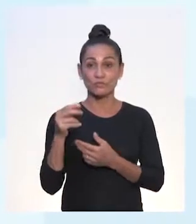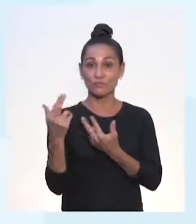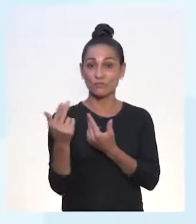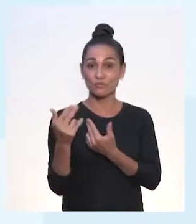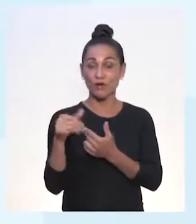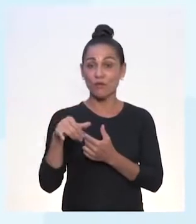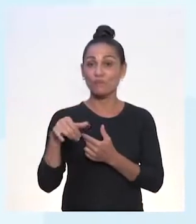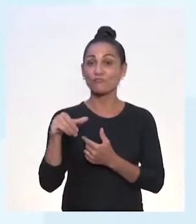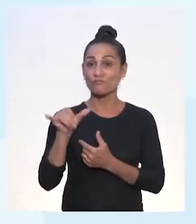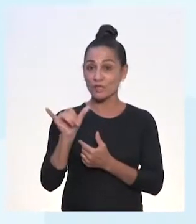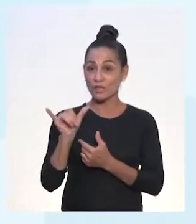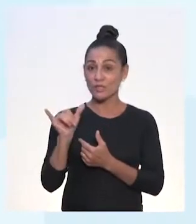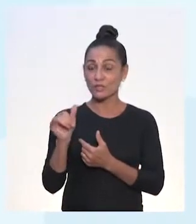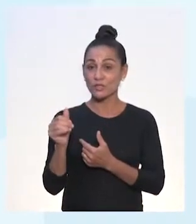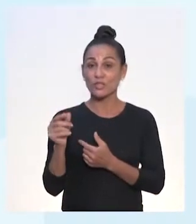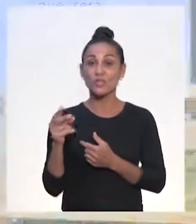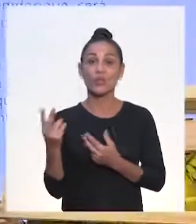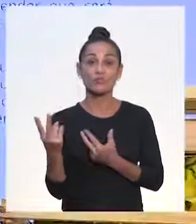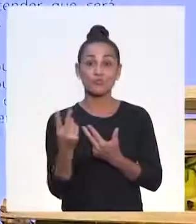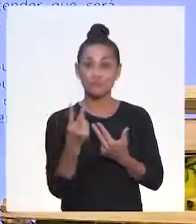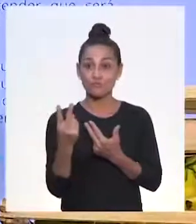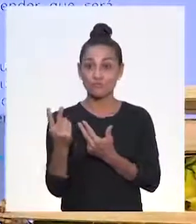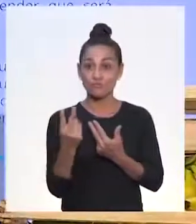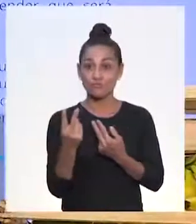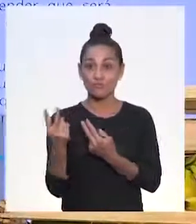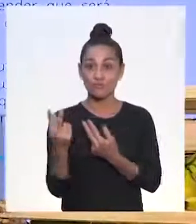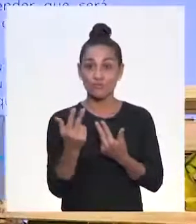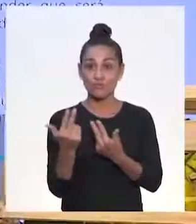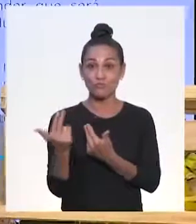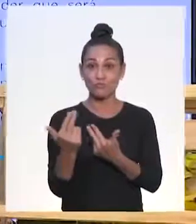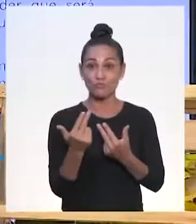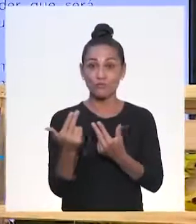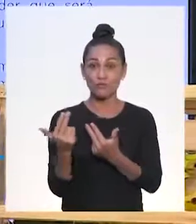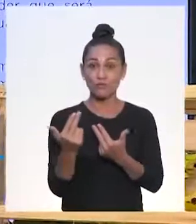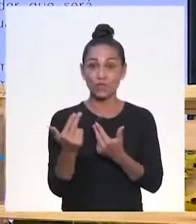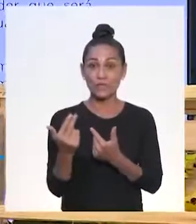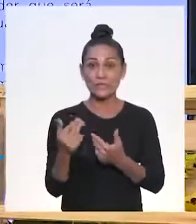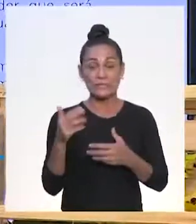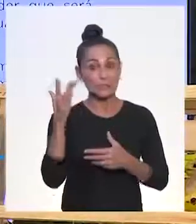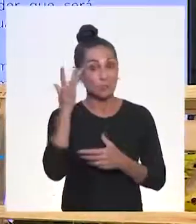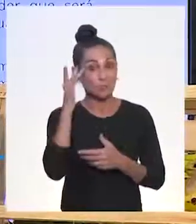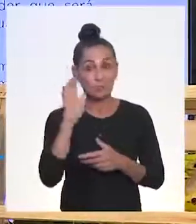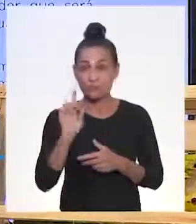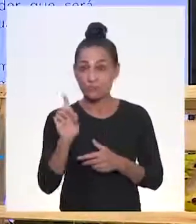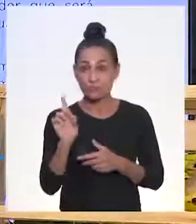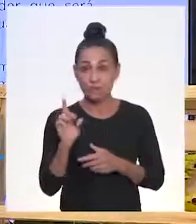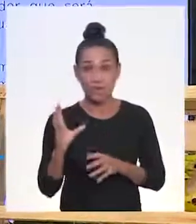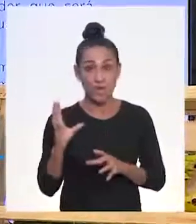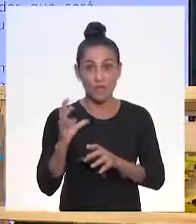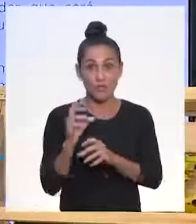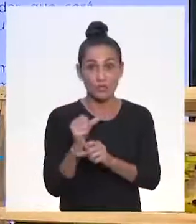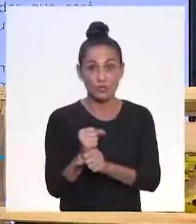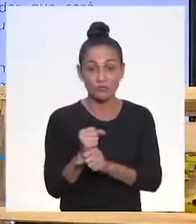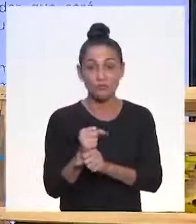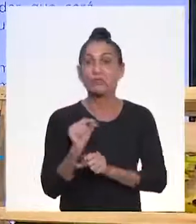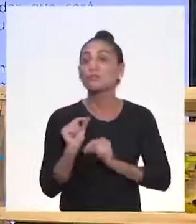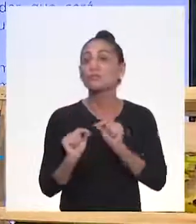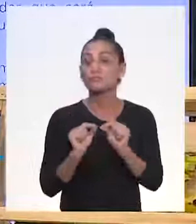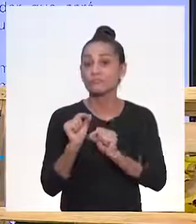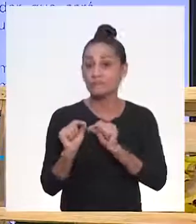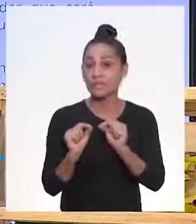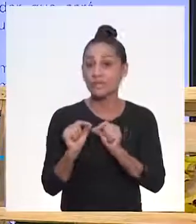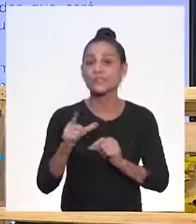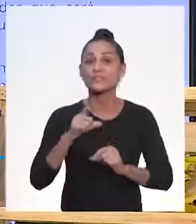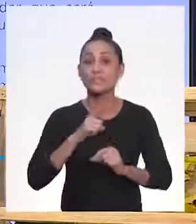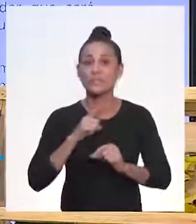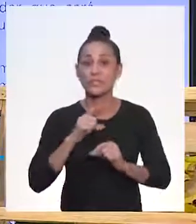ambos os valores aí dessas duas incógnitas, x e y, que eu não sei o valor até então, elas tem o mesmo valor nas